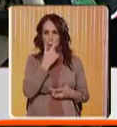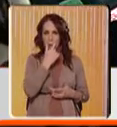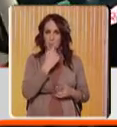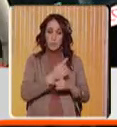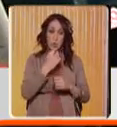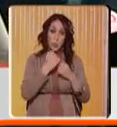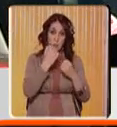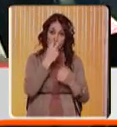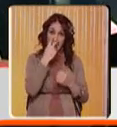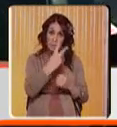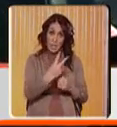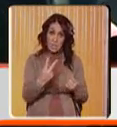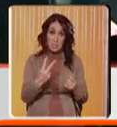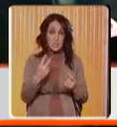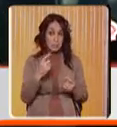não têm a visão,